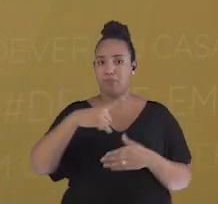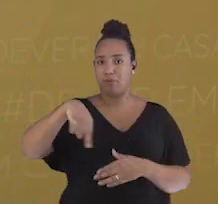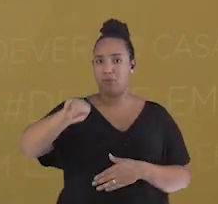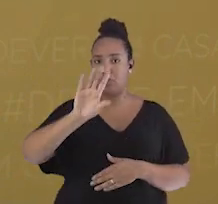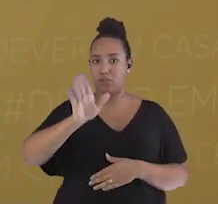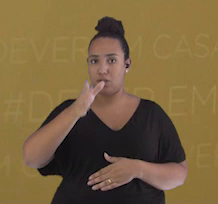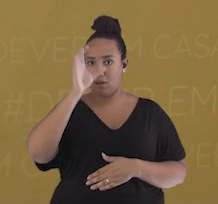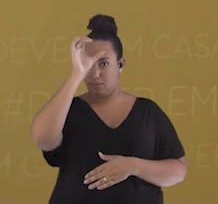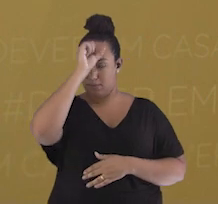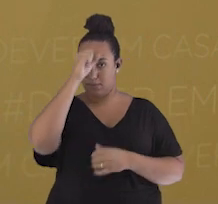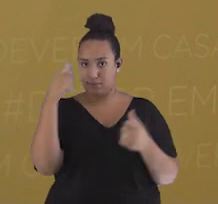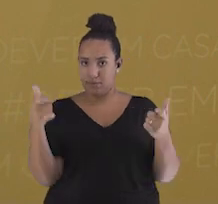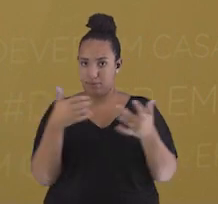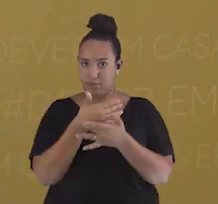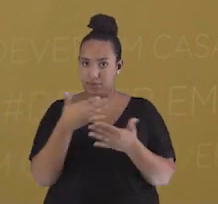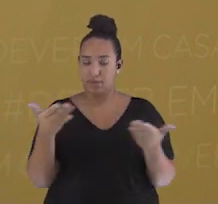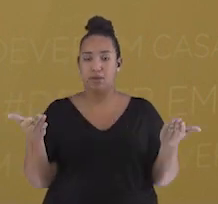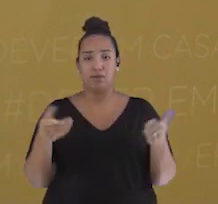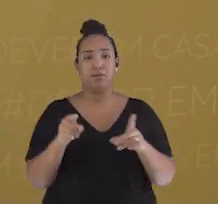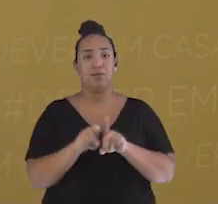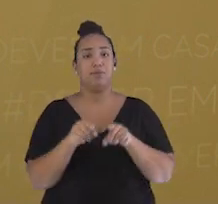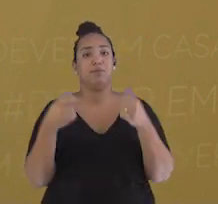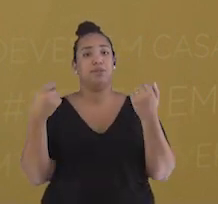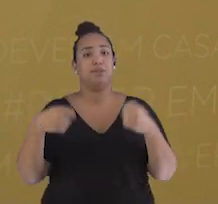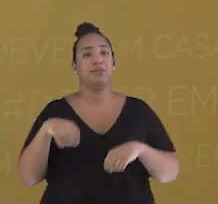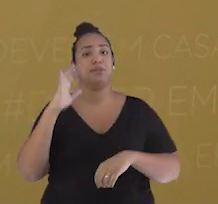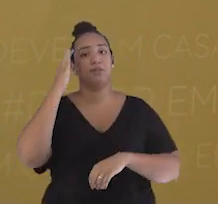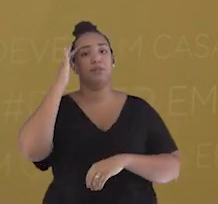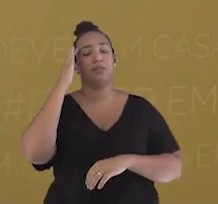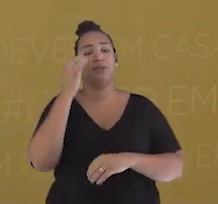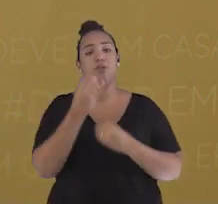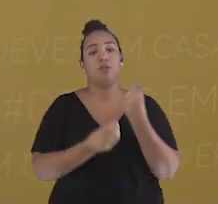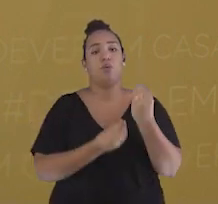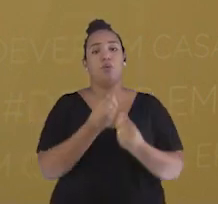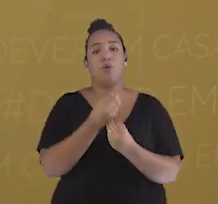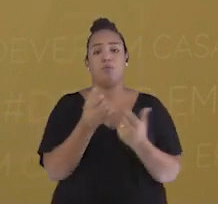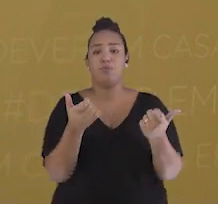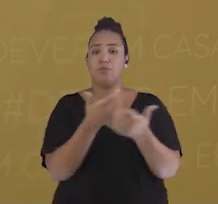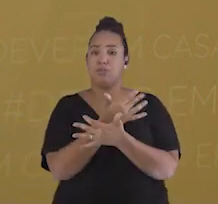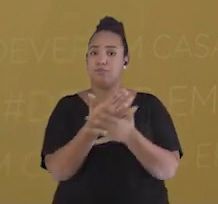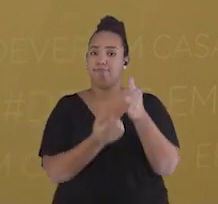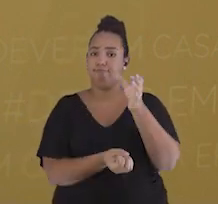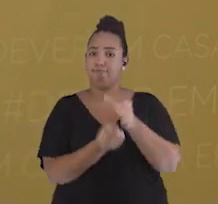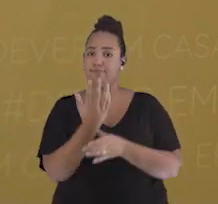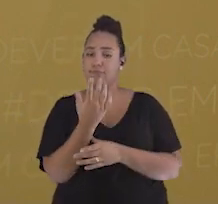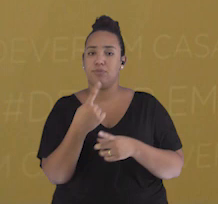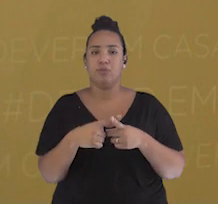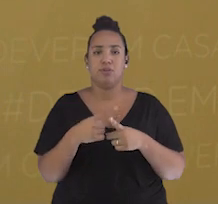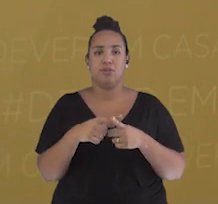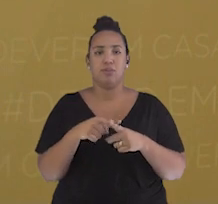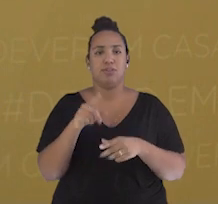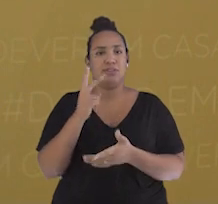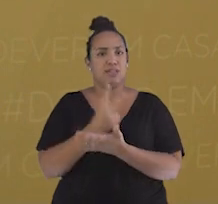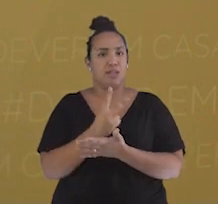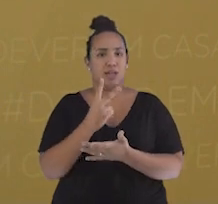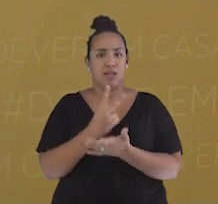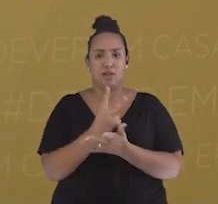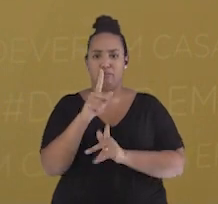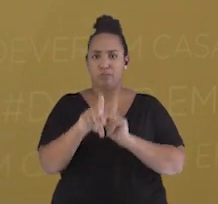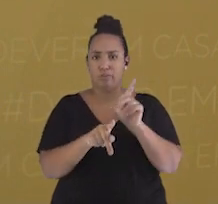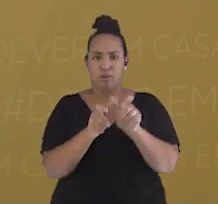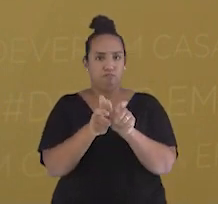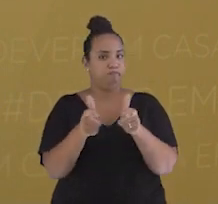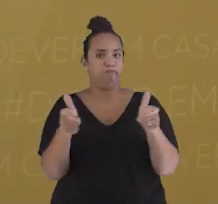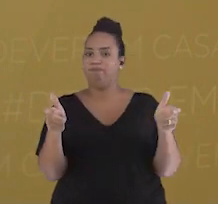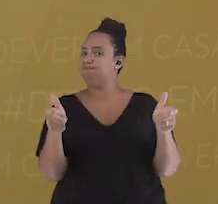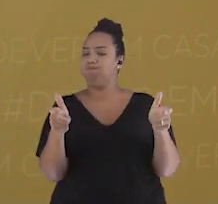urbano, pois o fluxo de pessoas nesses locais são maiores, então essas placas ajudam até mesmo para evitar acidentes. Agora